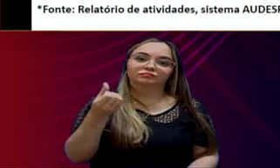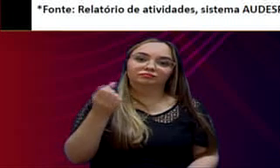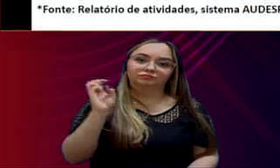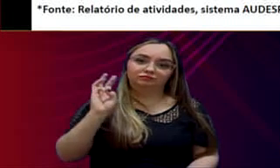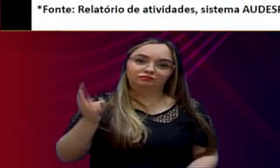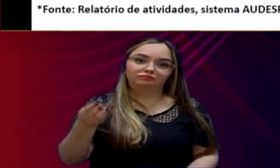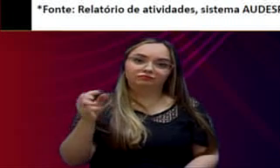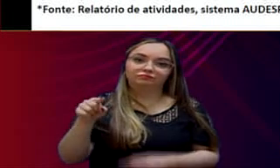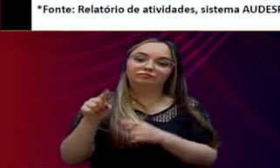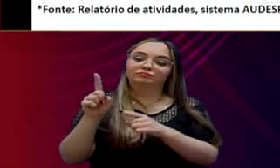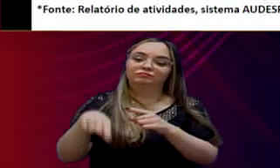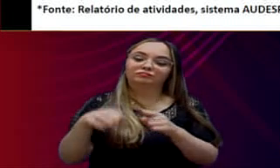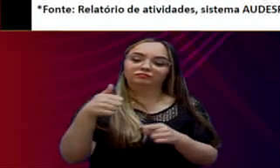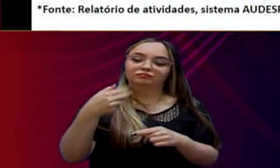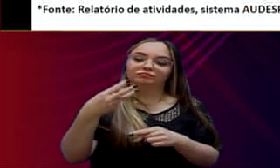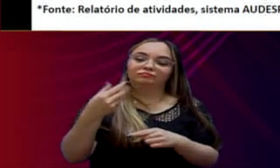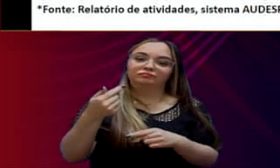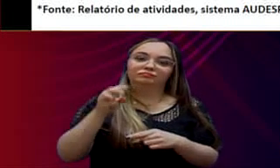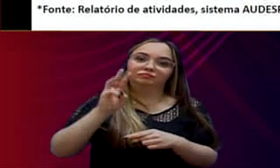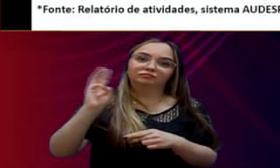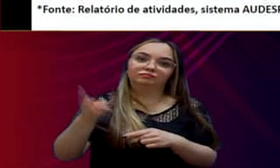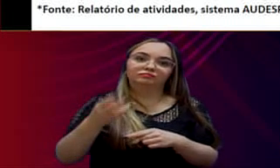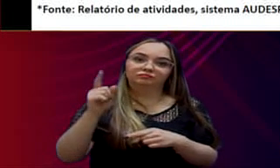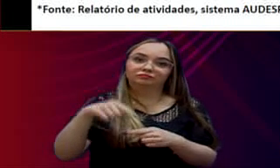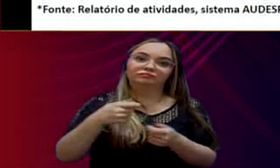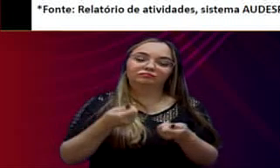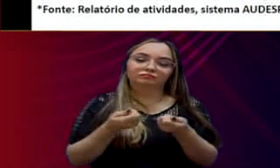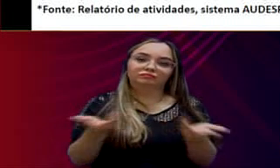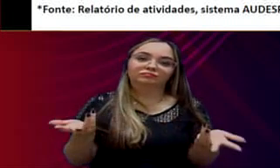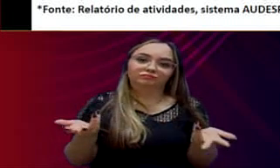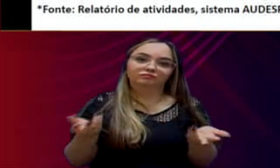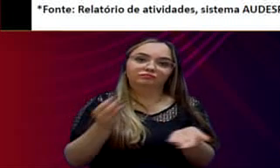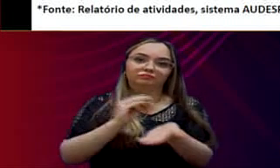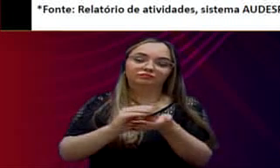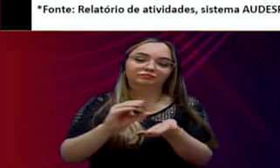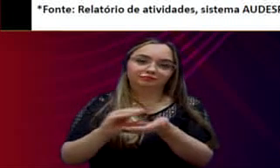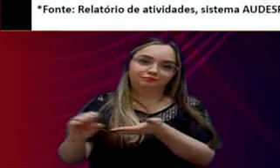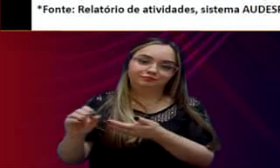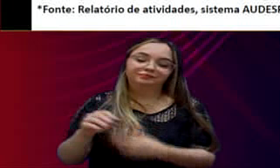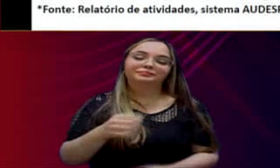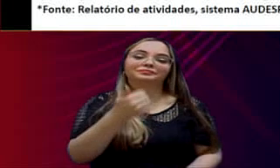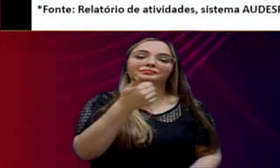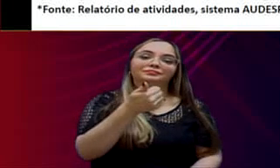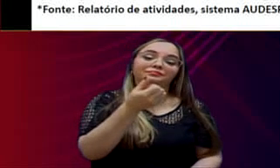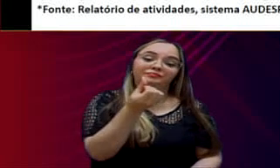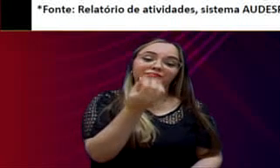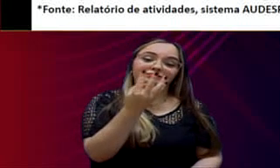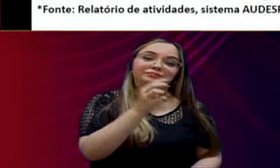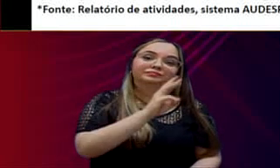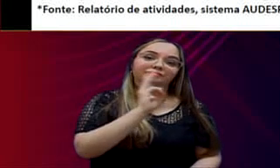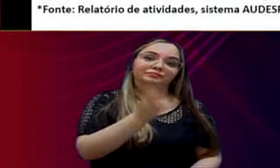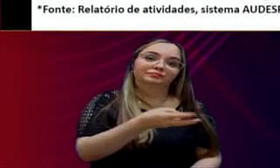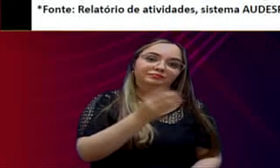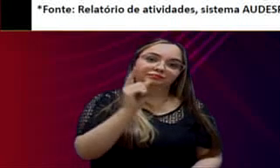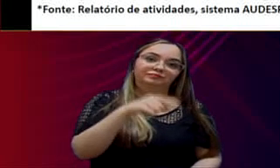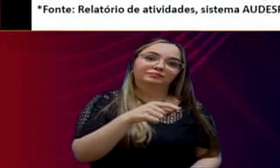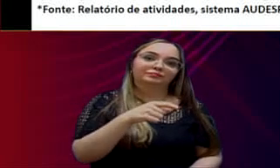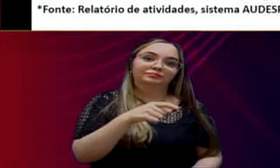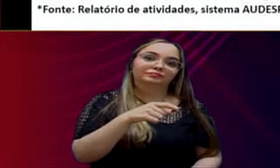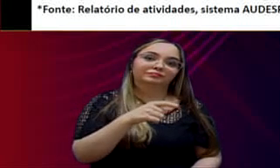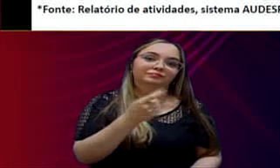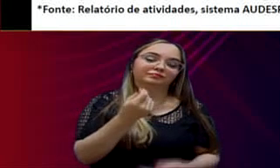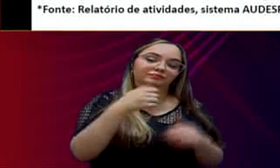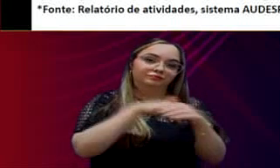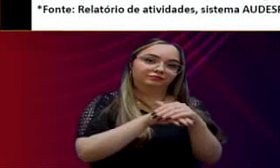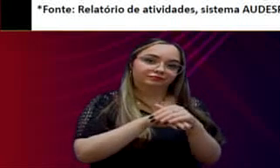137 milhões a despesa corrente e 64 milhões 664 é despesa de